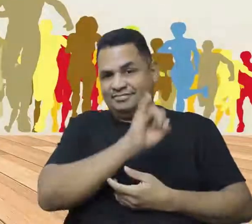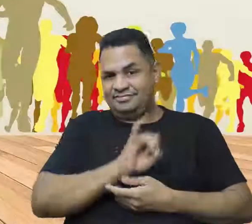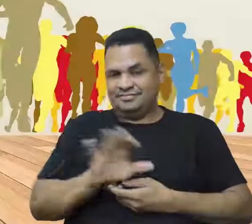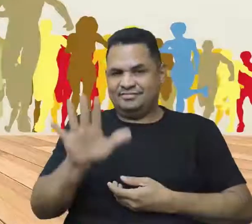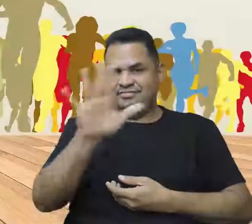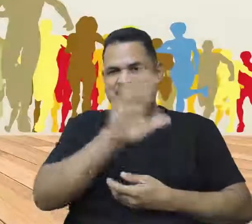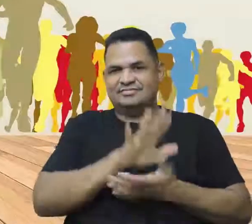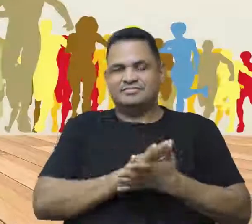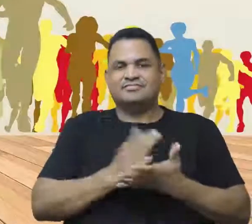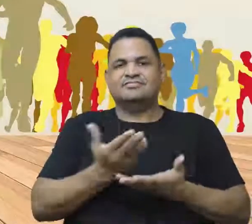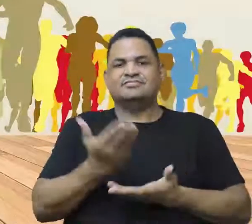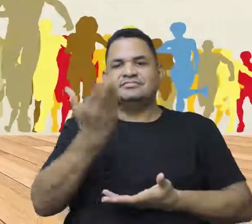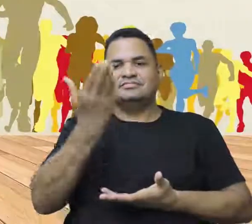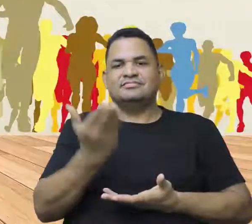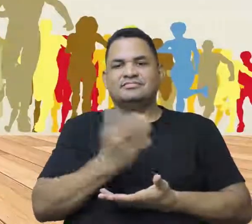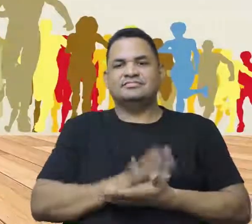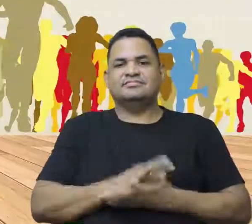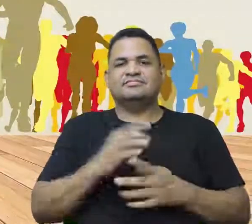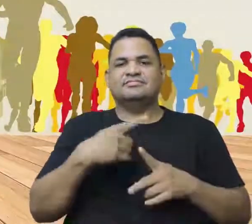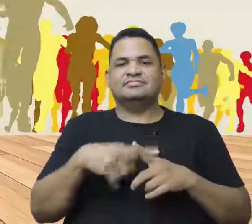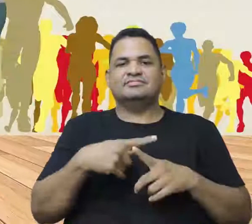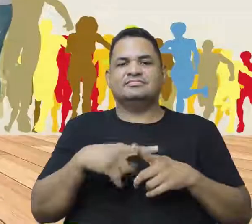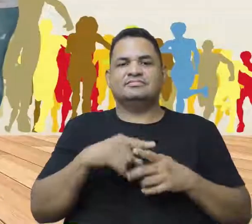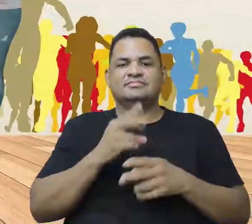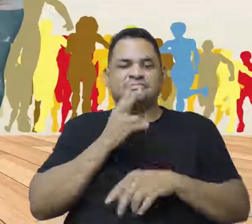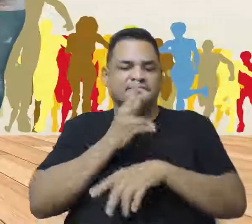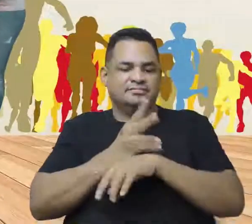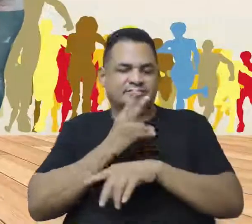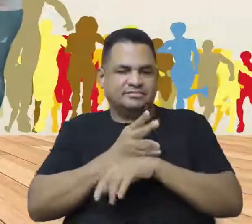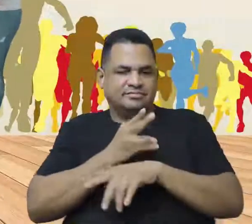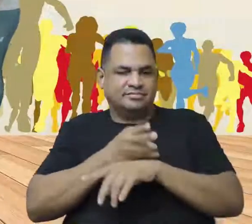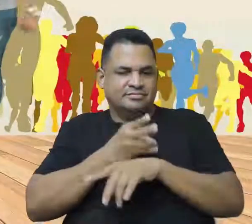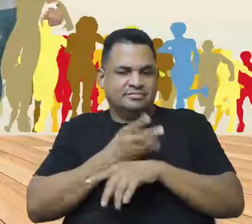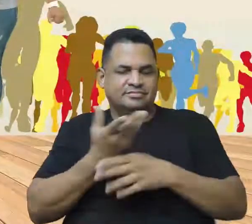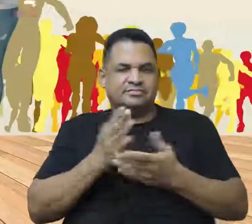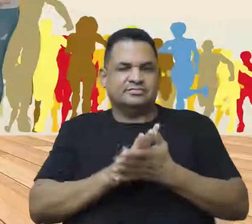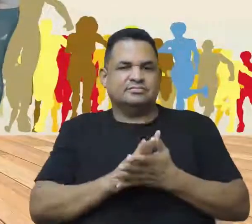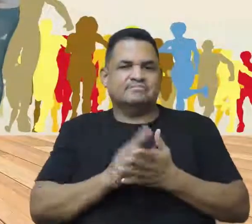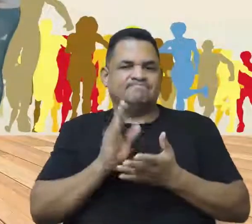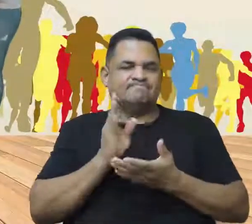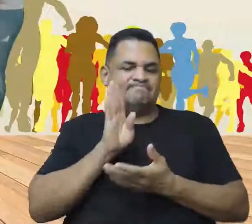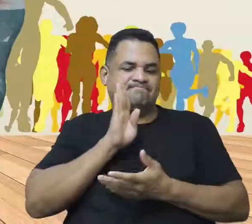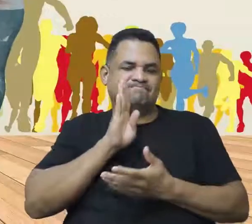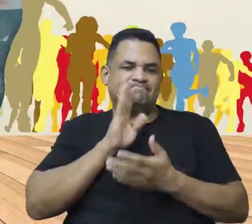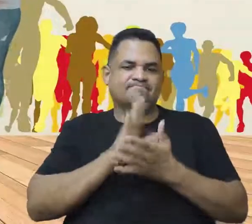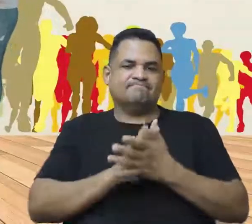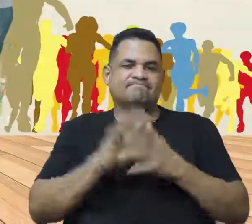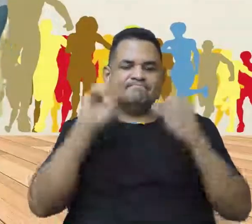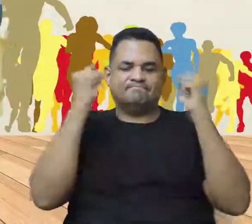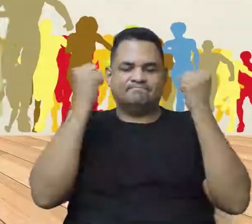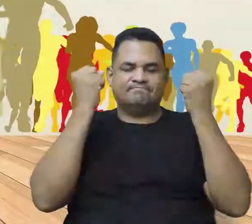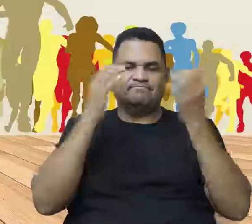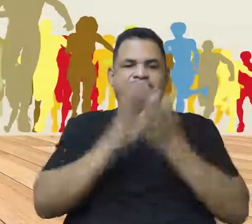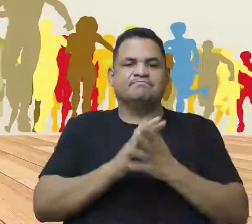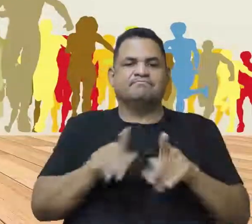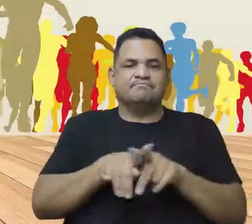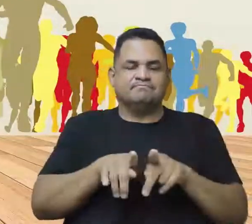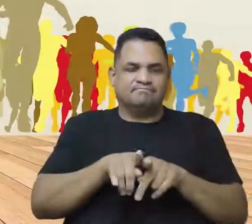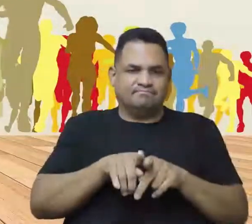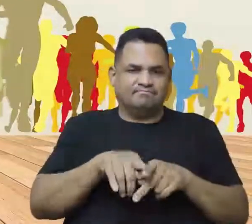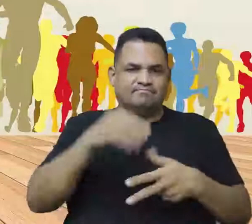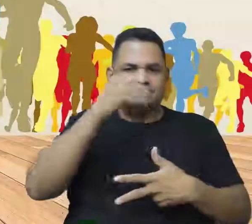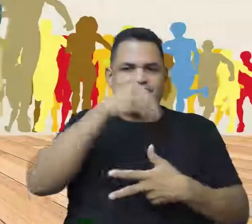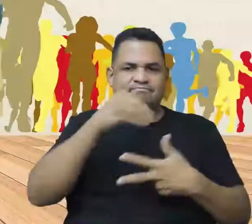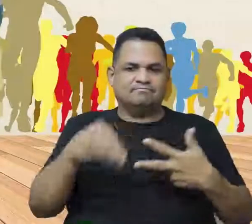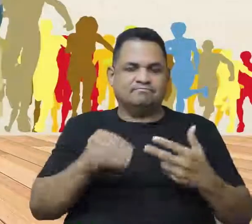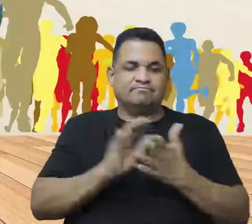E já estamos no nosso cenário aqui, porque você assistiu essa matéria top. Educação física também cai no Enem. Você